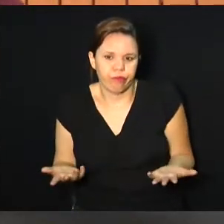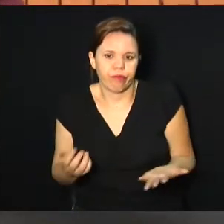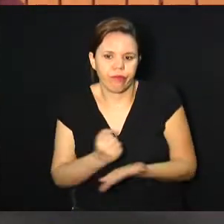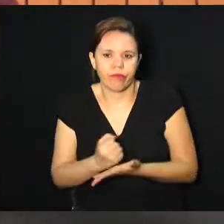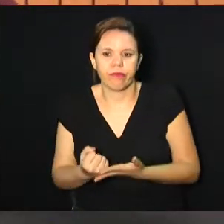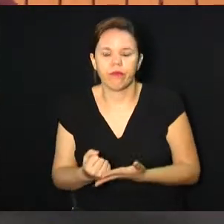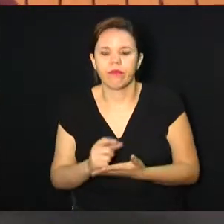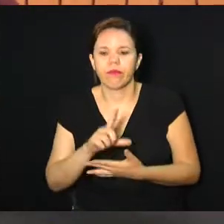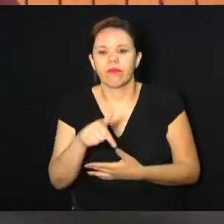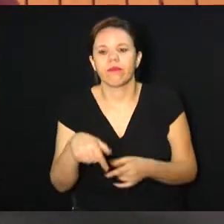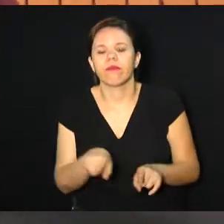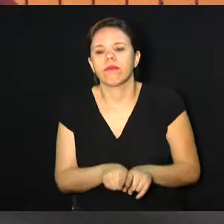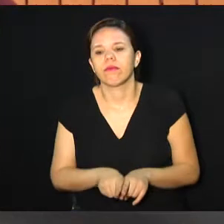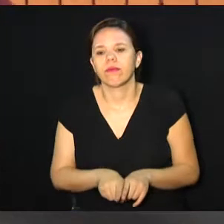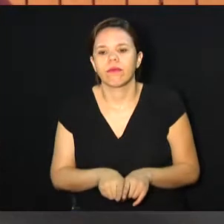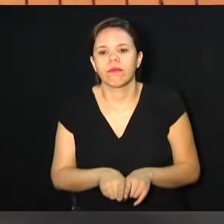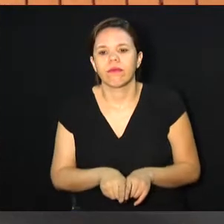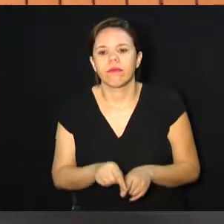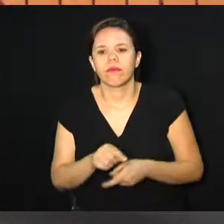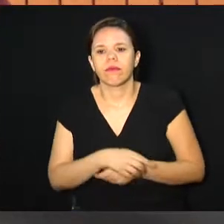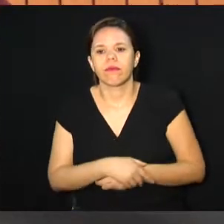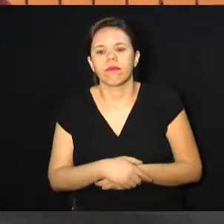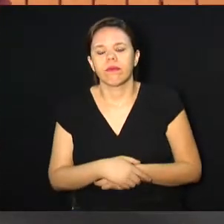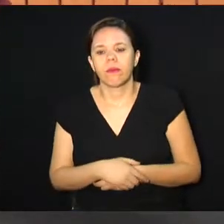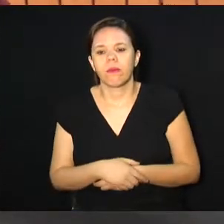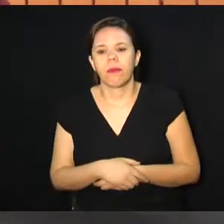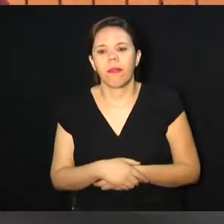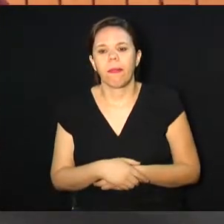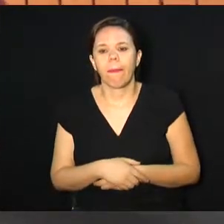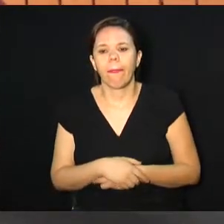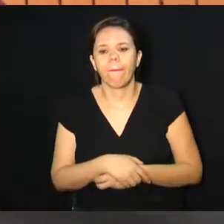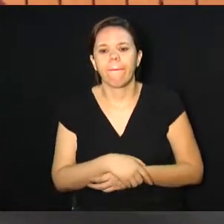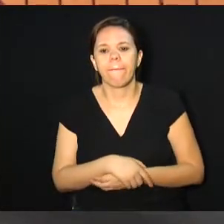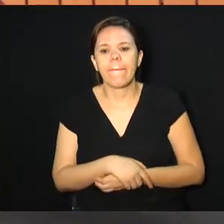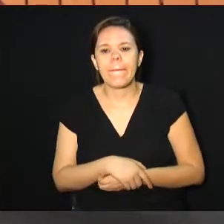Depois disso, a gente também ficou